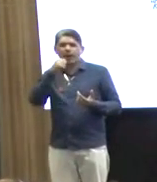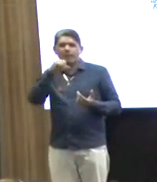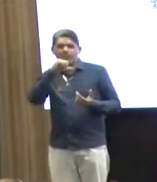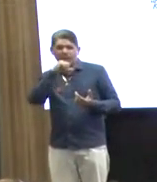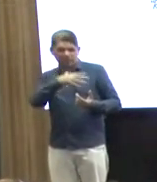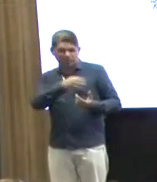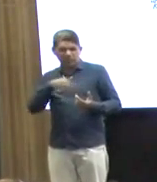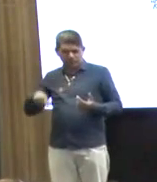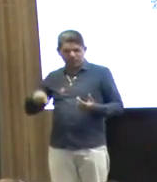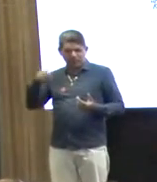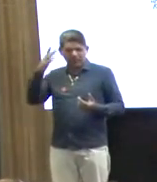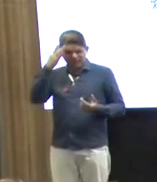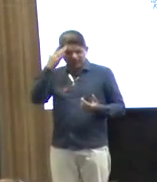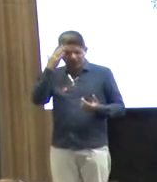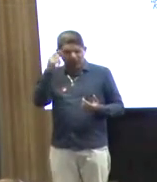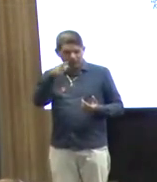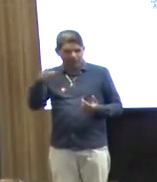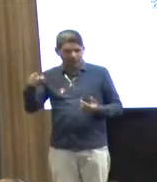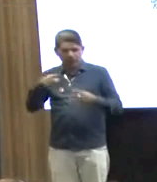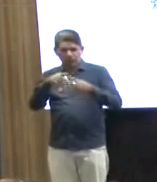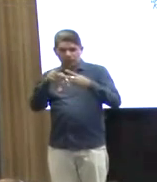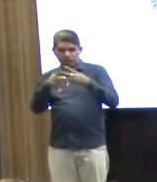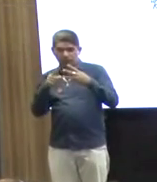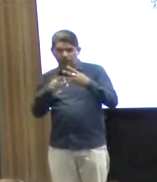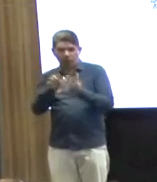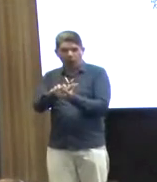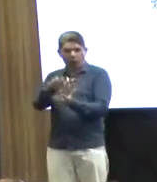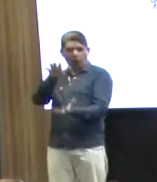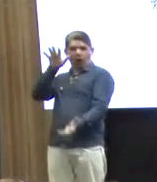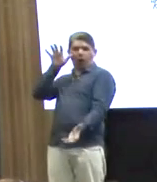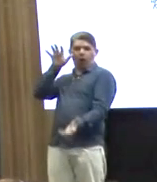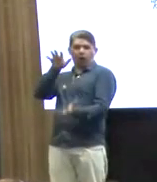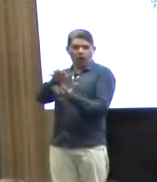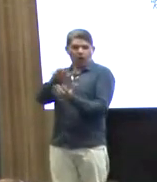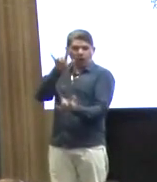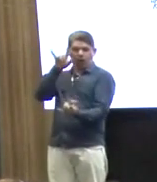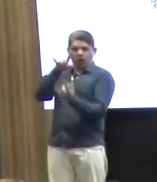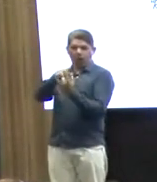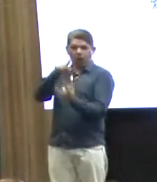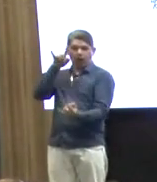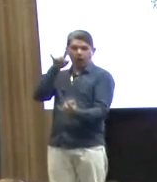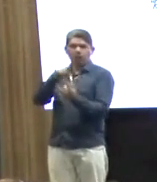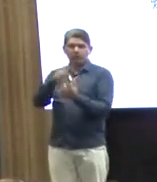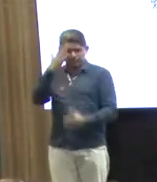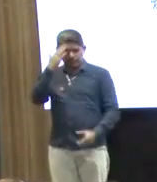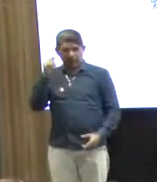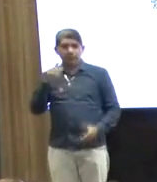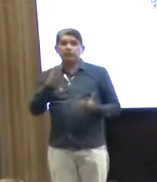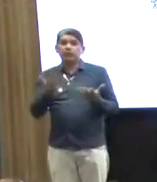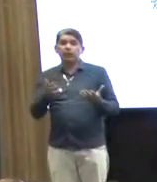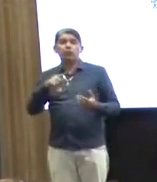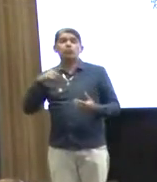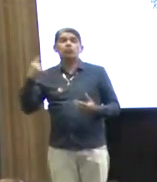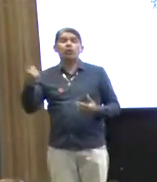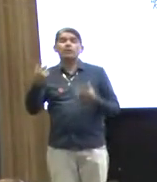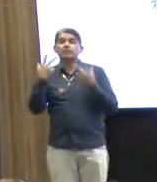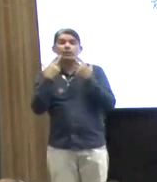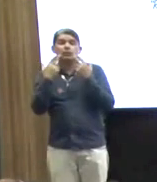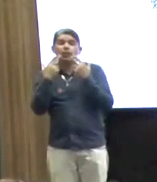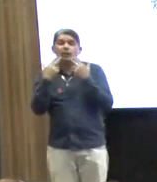já transformou numa família heterossexual, aqueles 3 hipopótamos não tinha nada a ver com a história. A gente não só naturaliza,